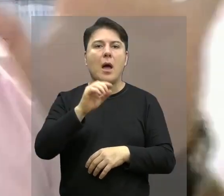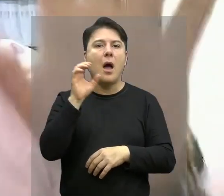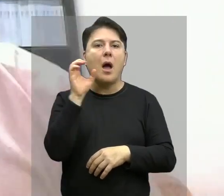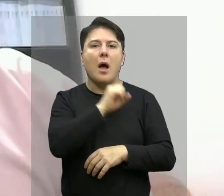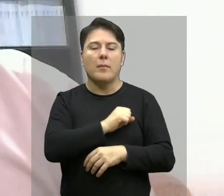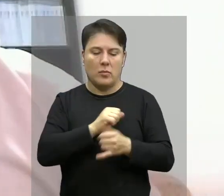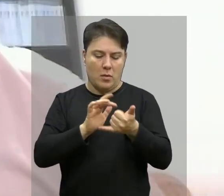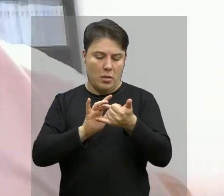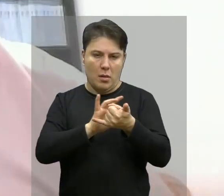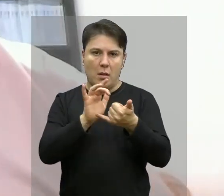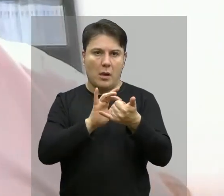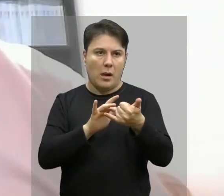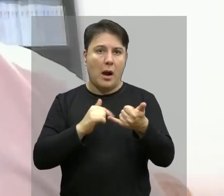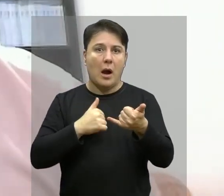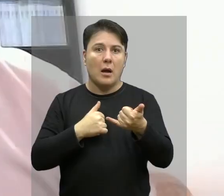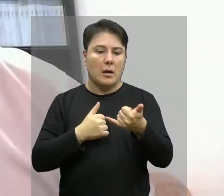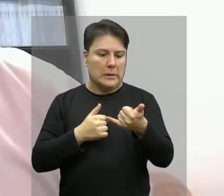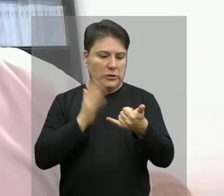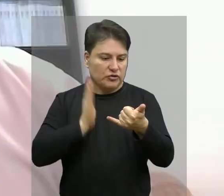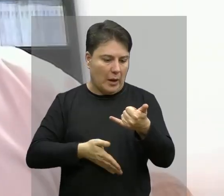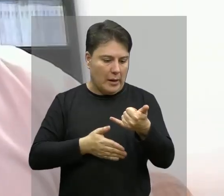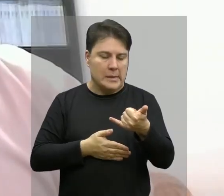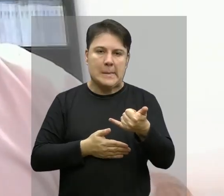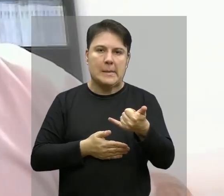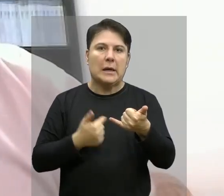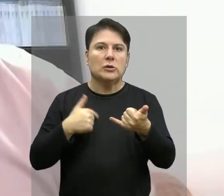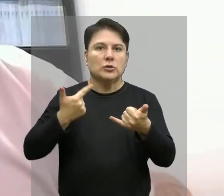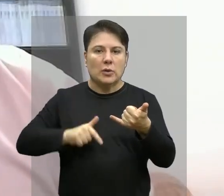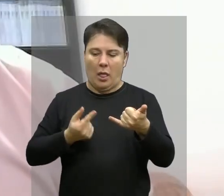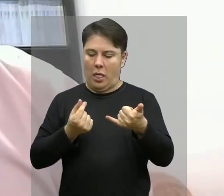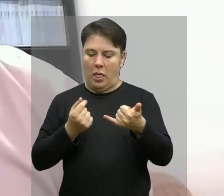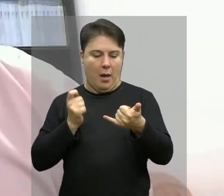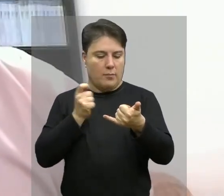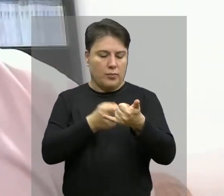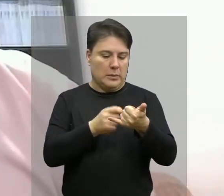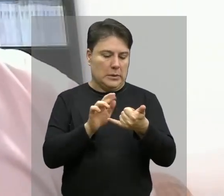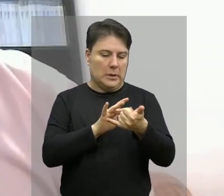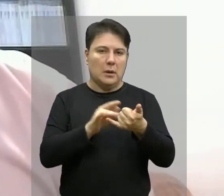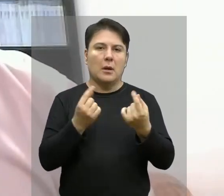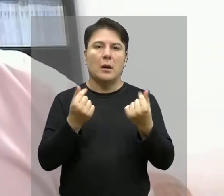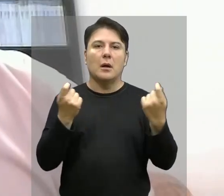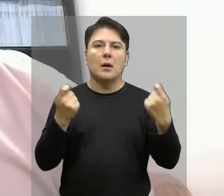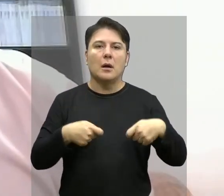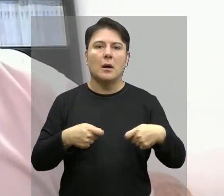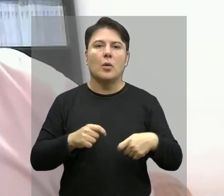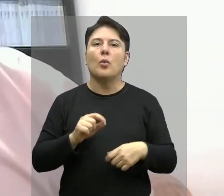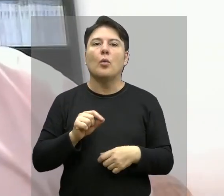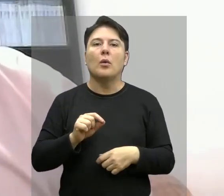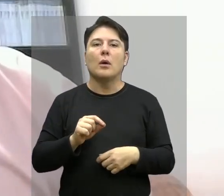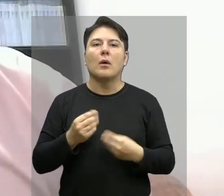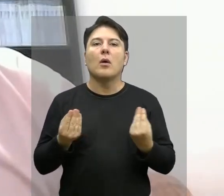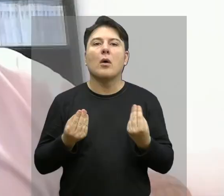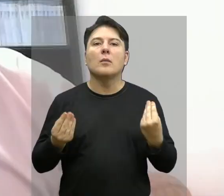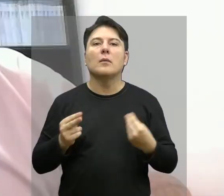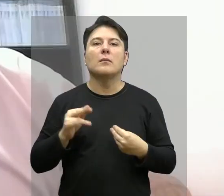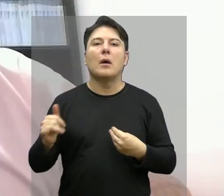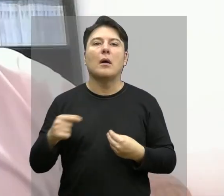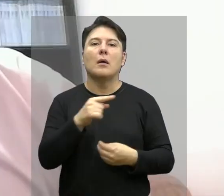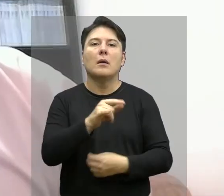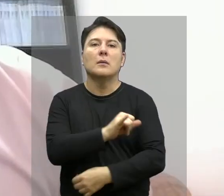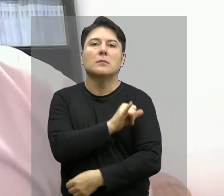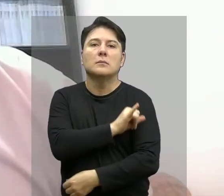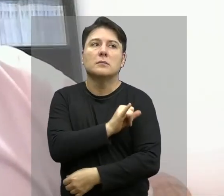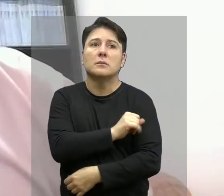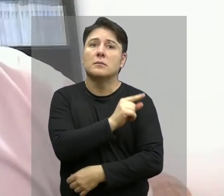E aí pronto, já está liberado para você fazer uma nova aposta. Vocês vão aguardar aí como é que vai ficar a situação do Rio de